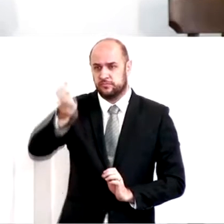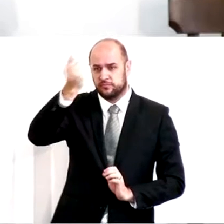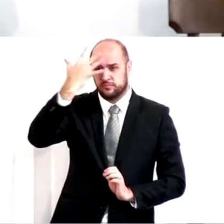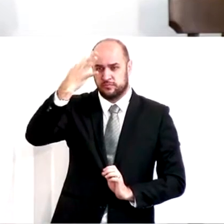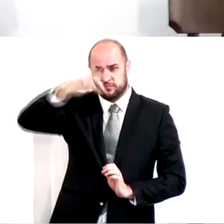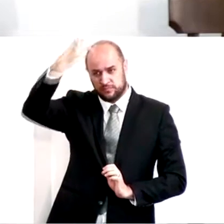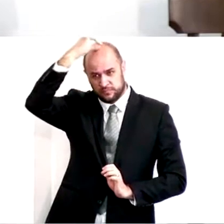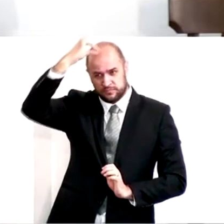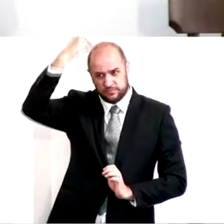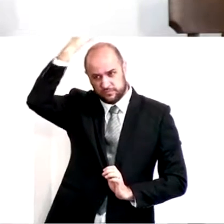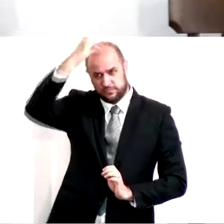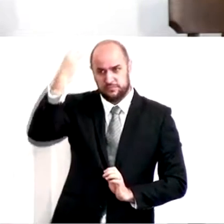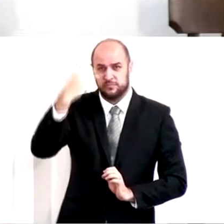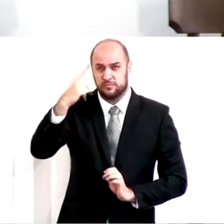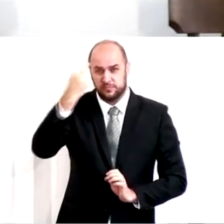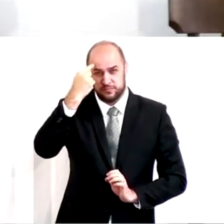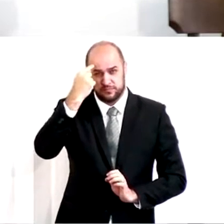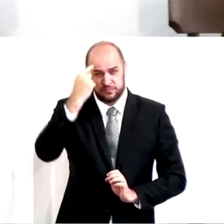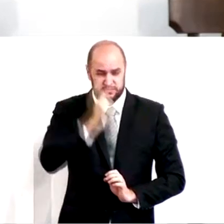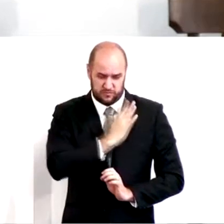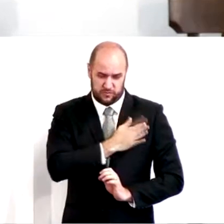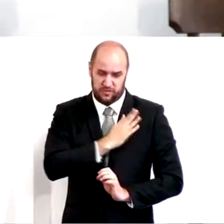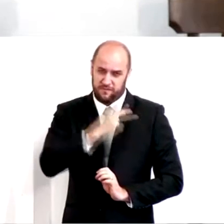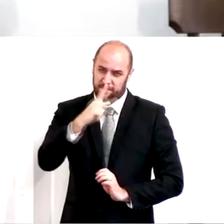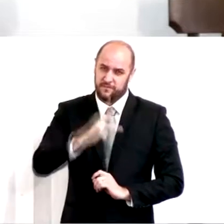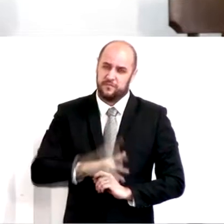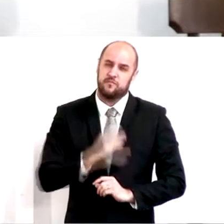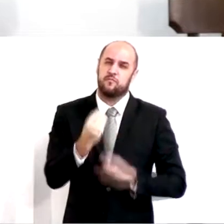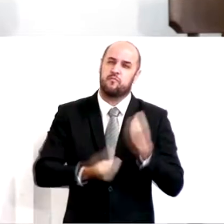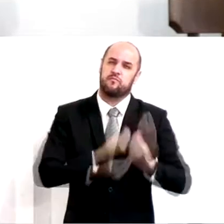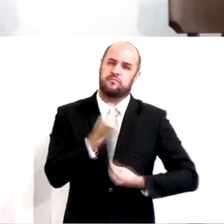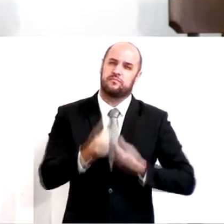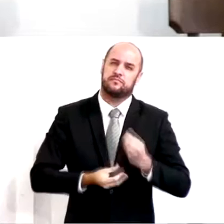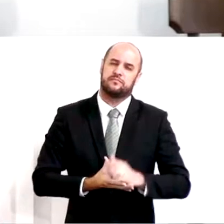na sua mente, na sua consciência, no seu coração,